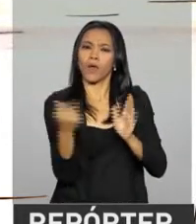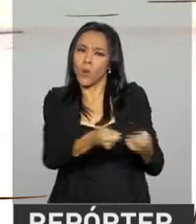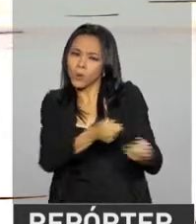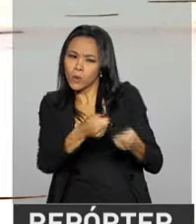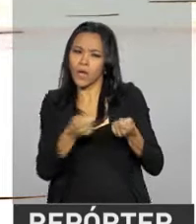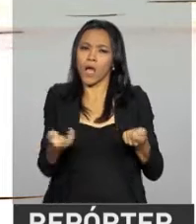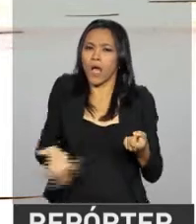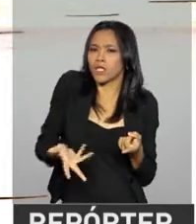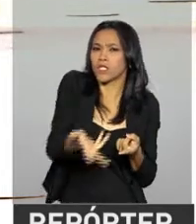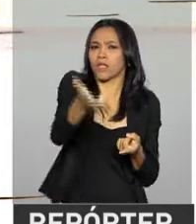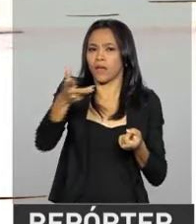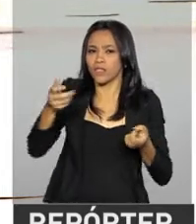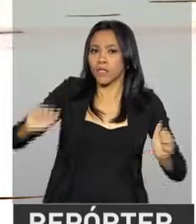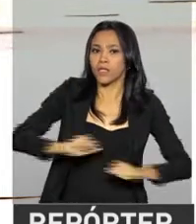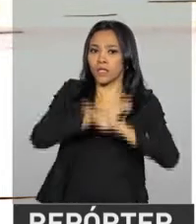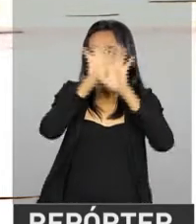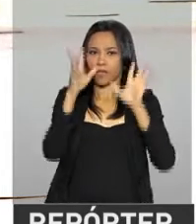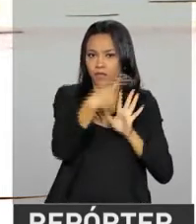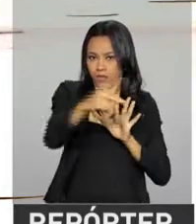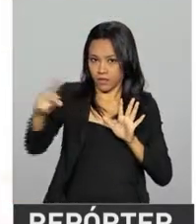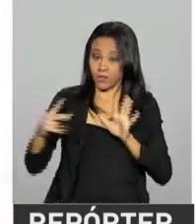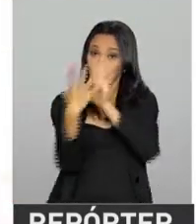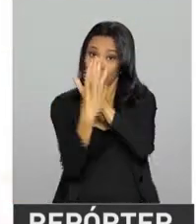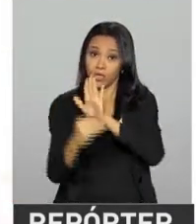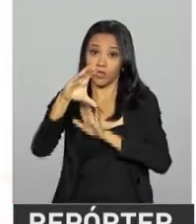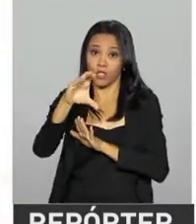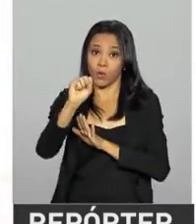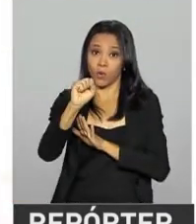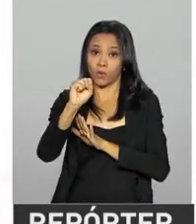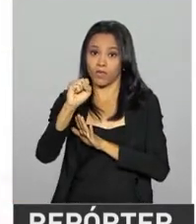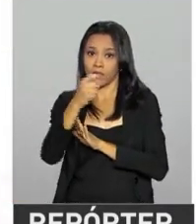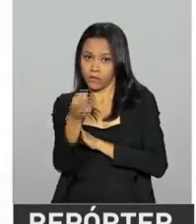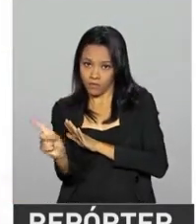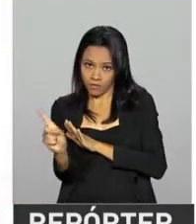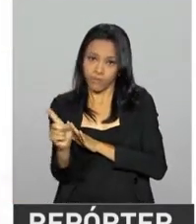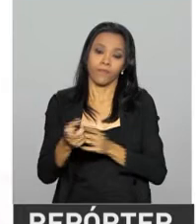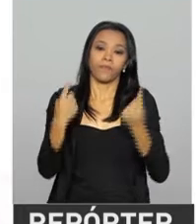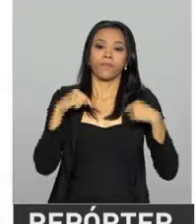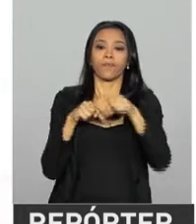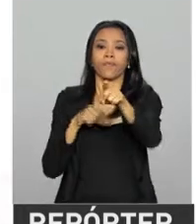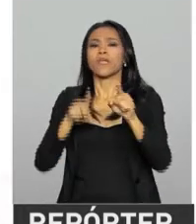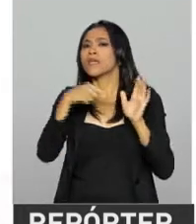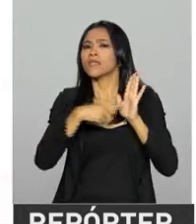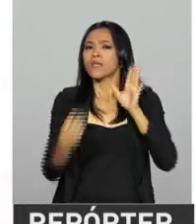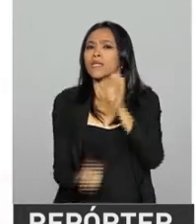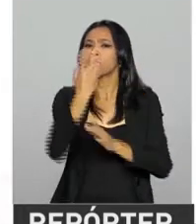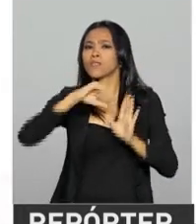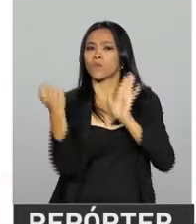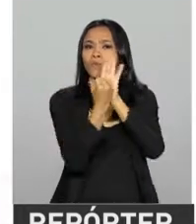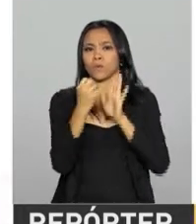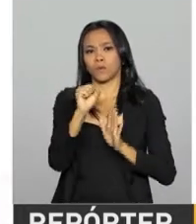qualidade, agilidade e transparência às concessões. A criação deste selo de qualidade dos empreendimentos de infraestrutura